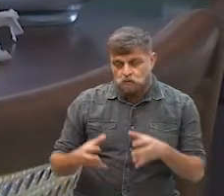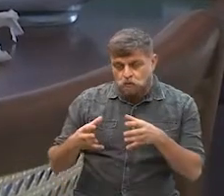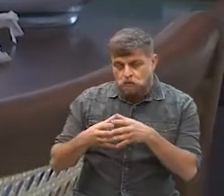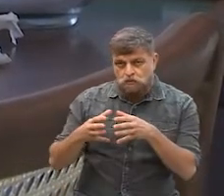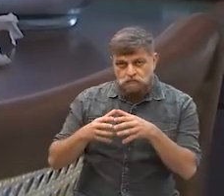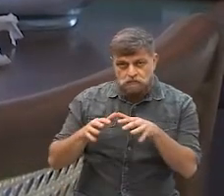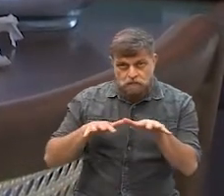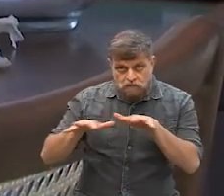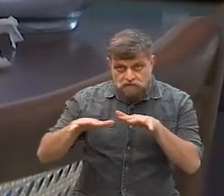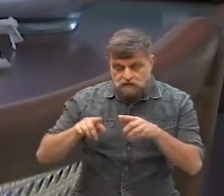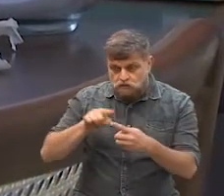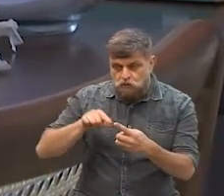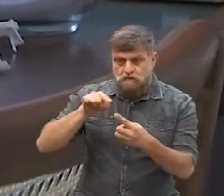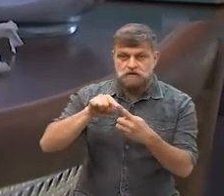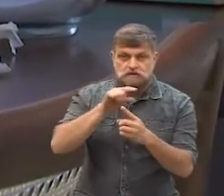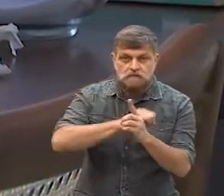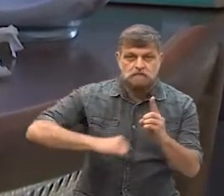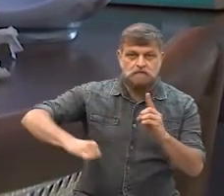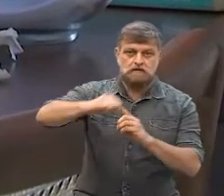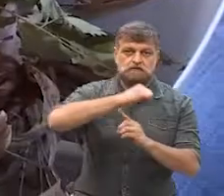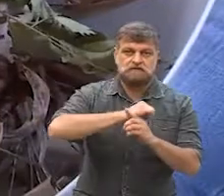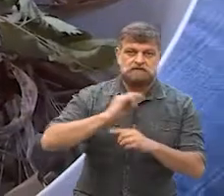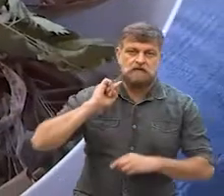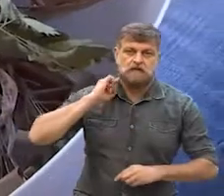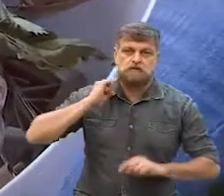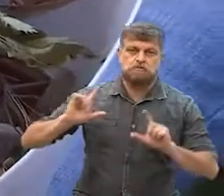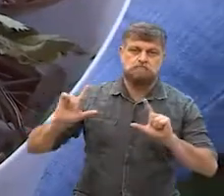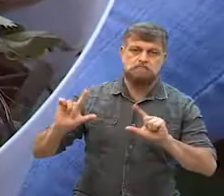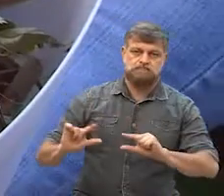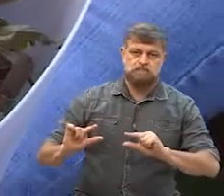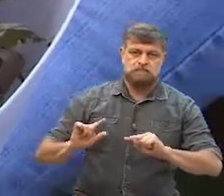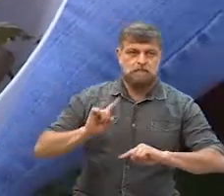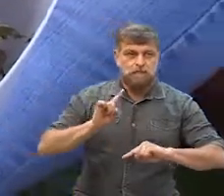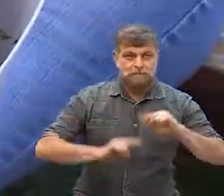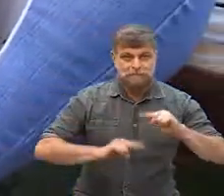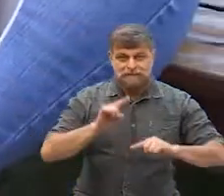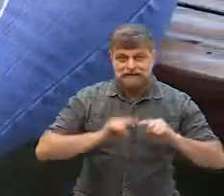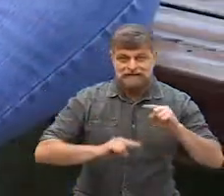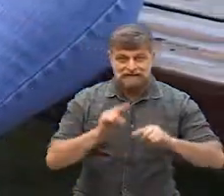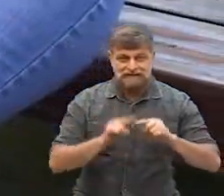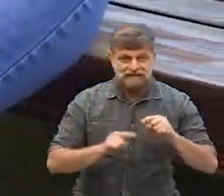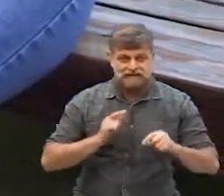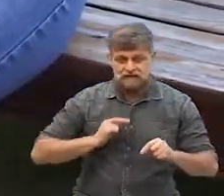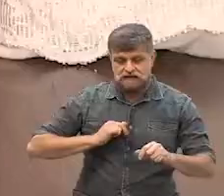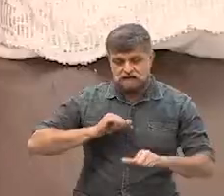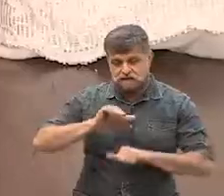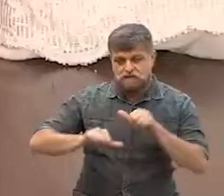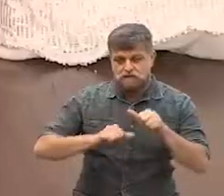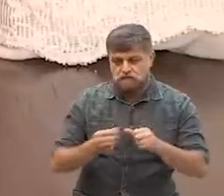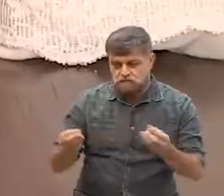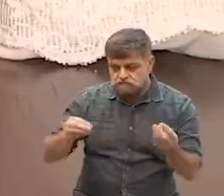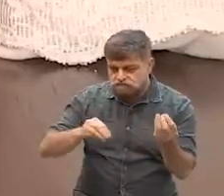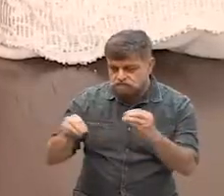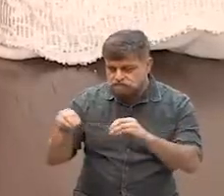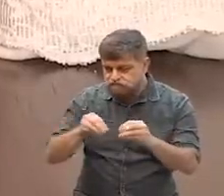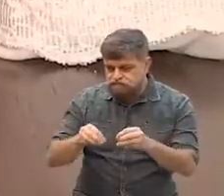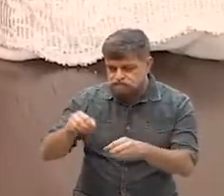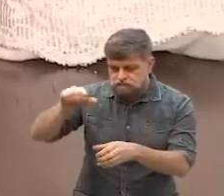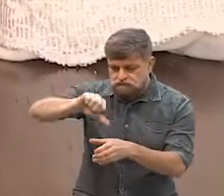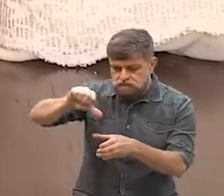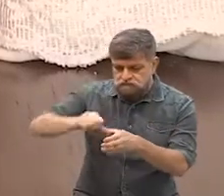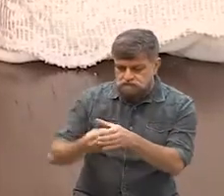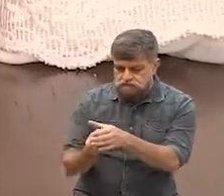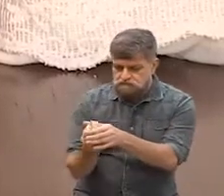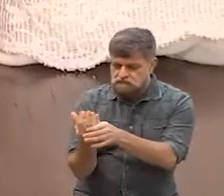Em prol de uma sociedade sem lixo, em que os materiais orgânicos viram adubo e os materiais